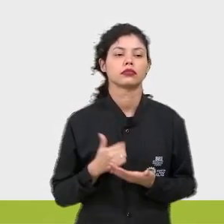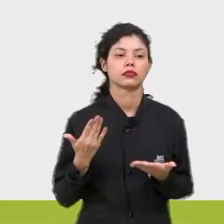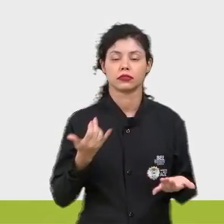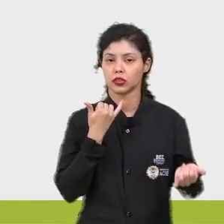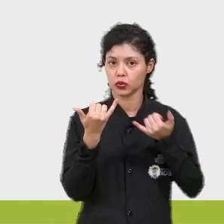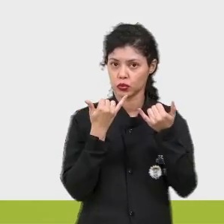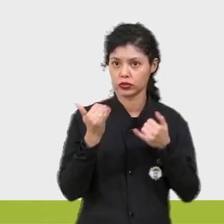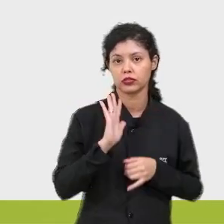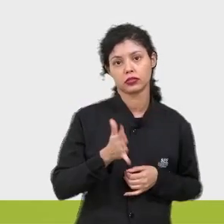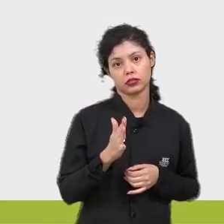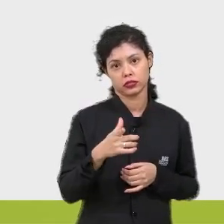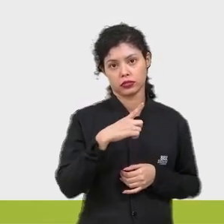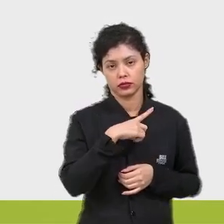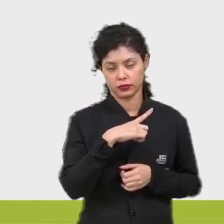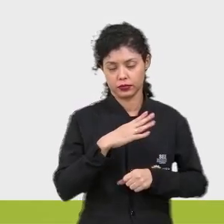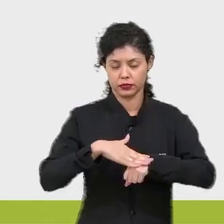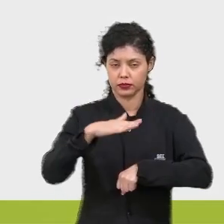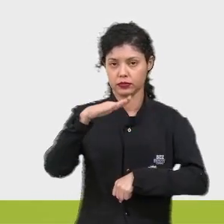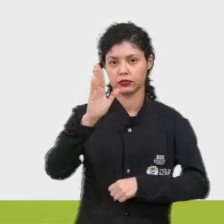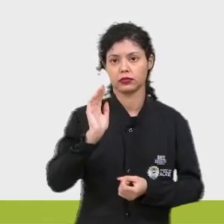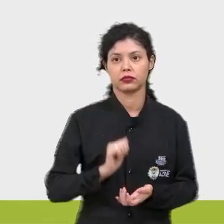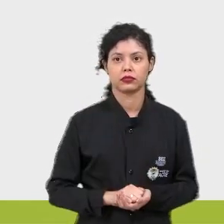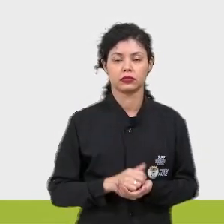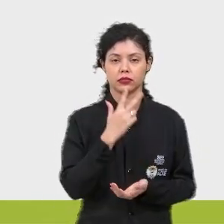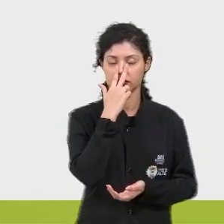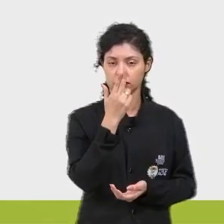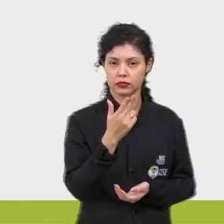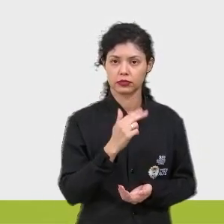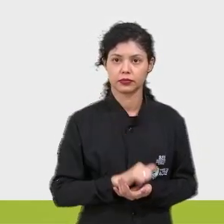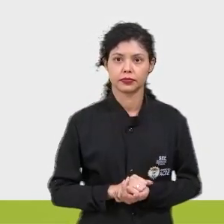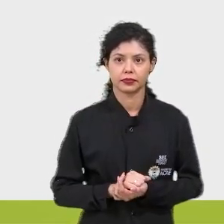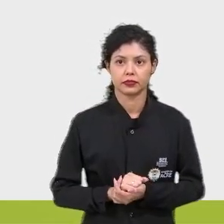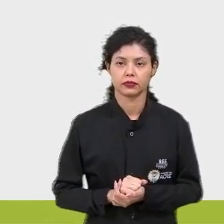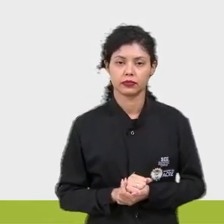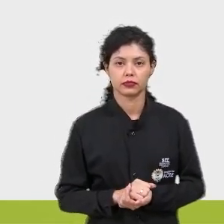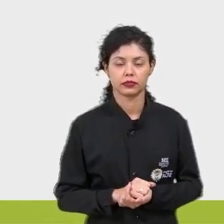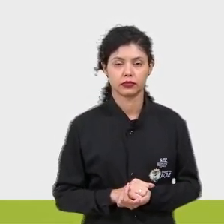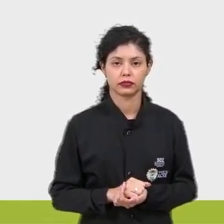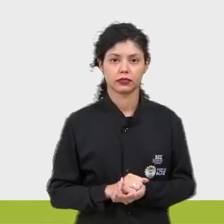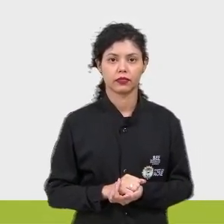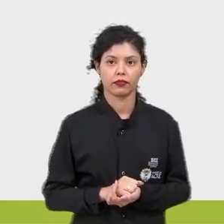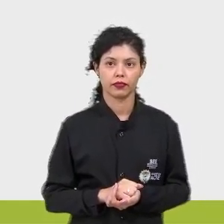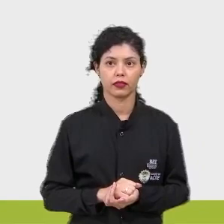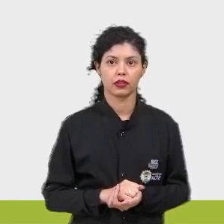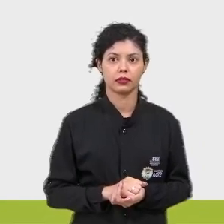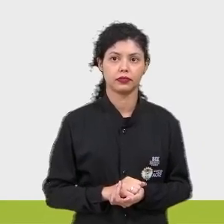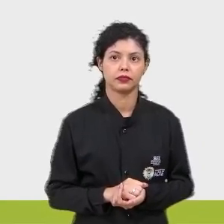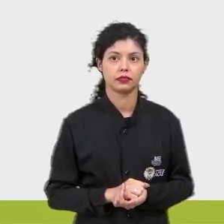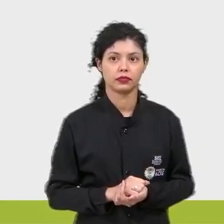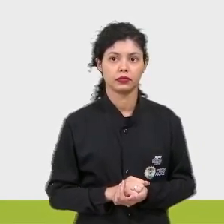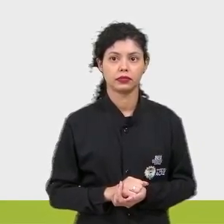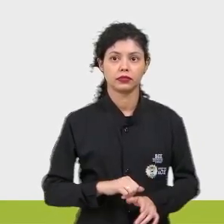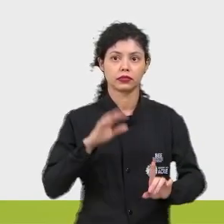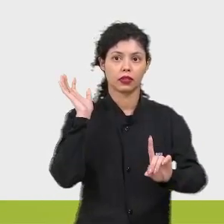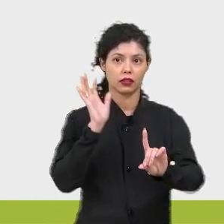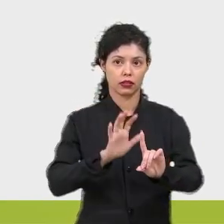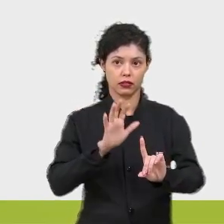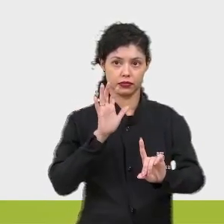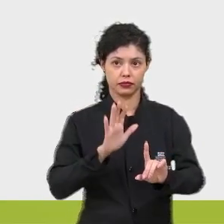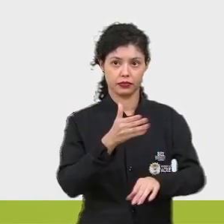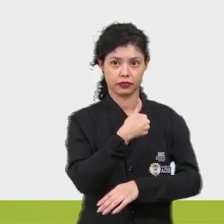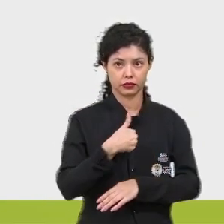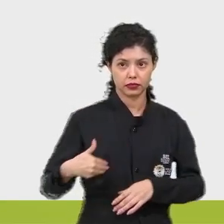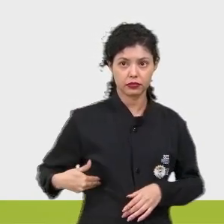uma informação que está além daquilo que aparece no anúncio publicitário, não pode ser essa alternativa. Por último, letra